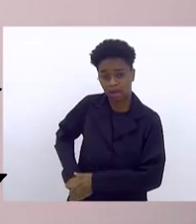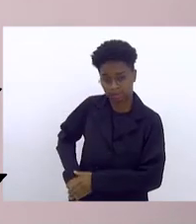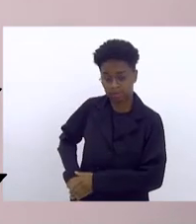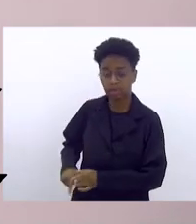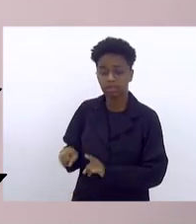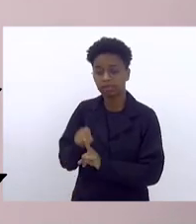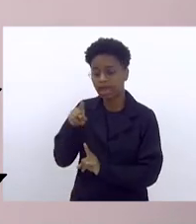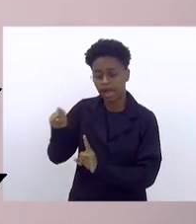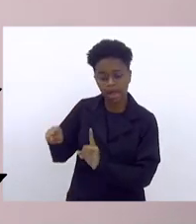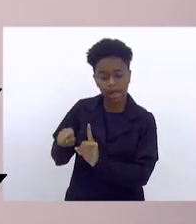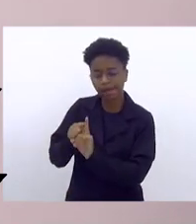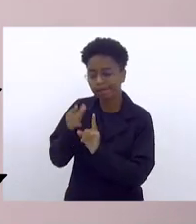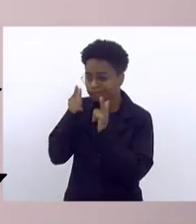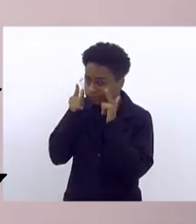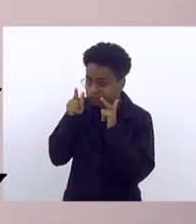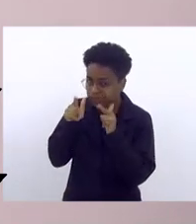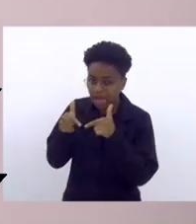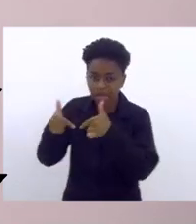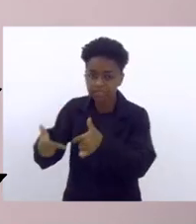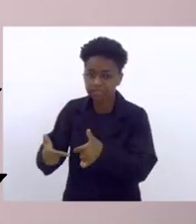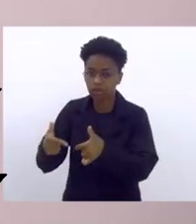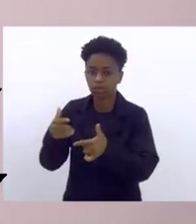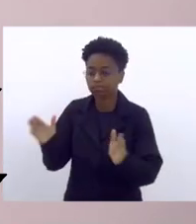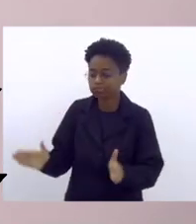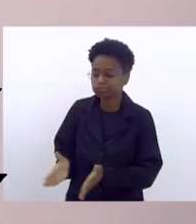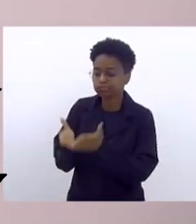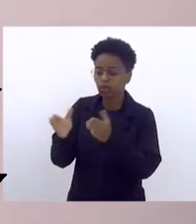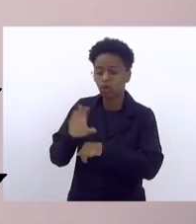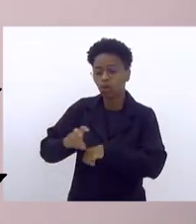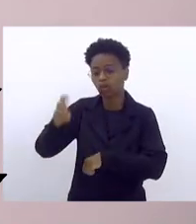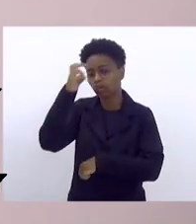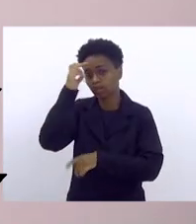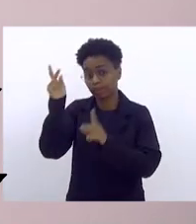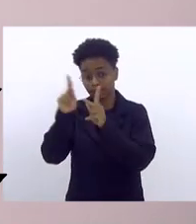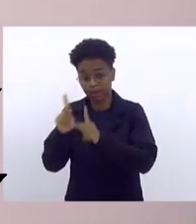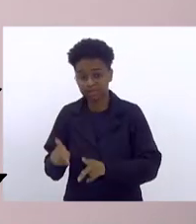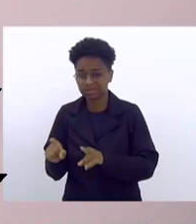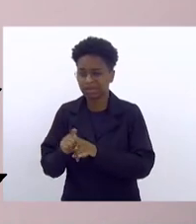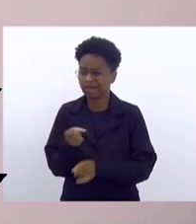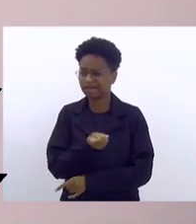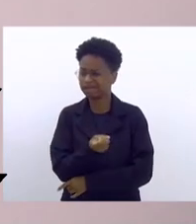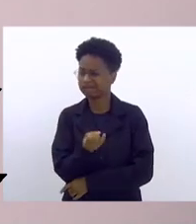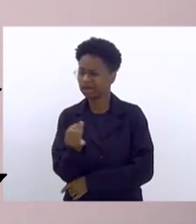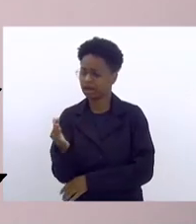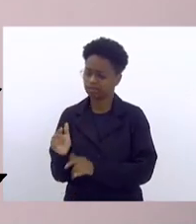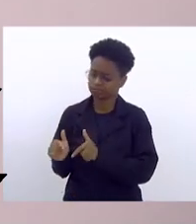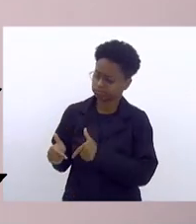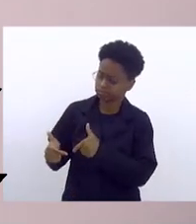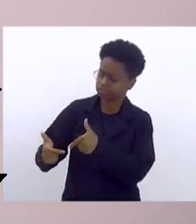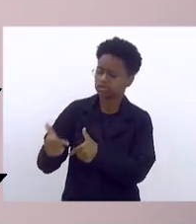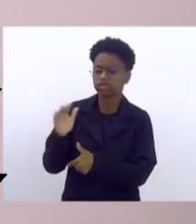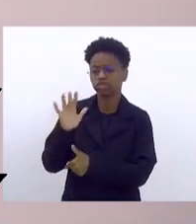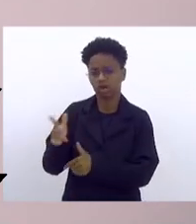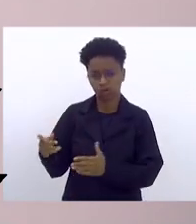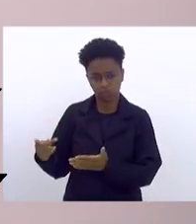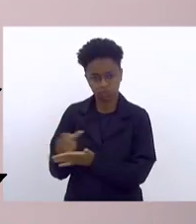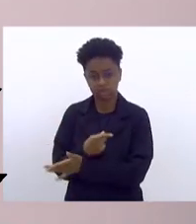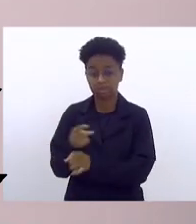objetivas de promoção de uma cultura de paz há inúmeras iniciativas já realizadas e